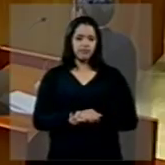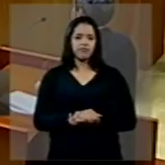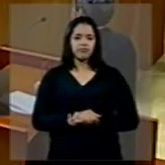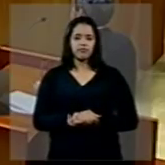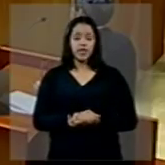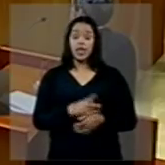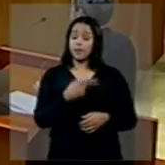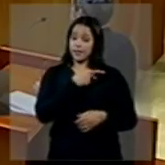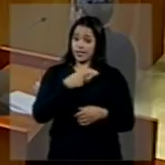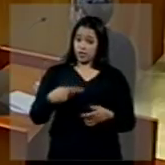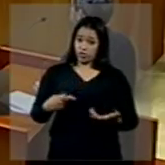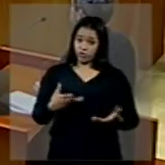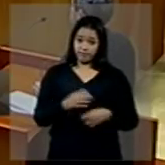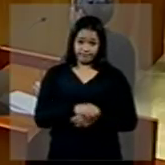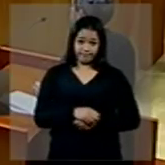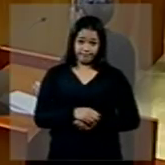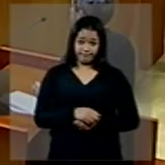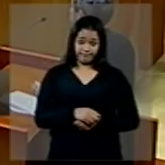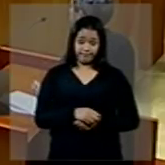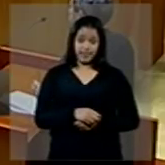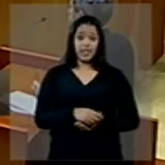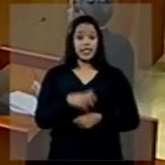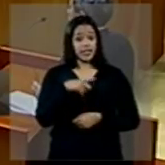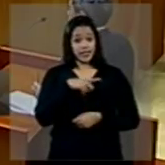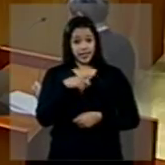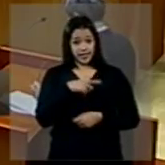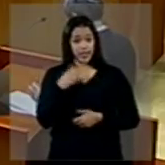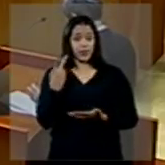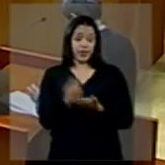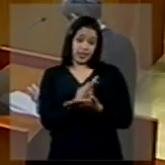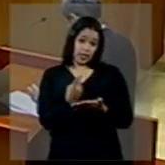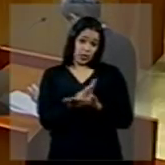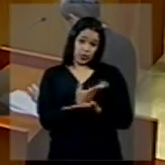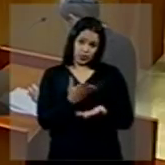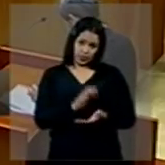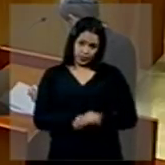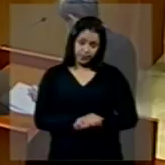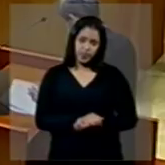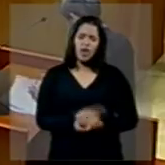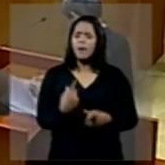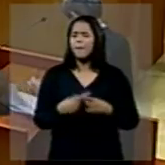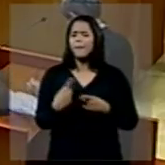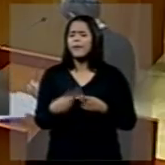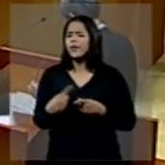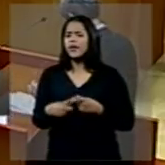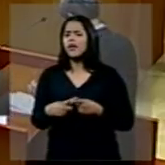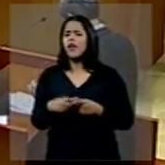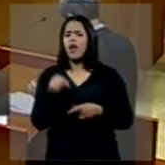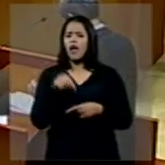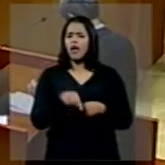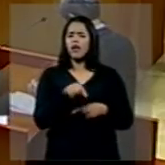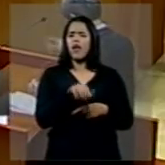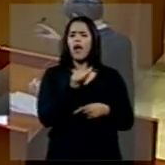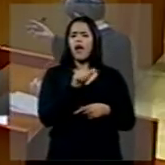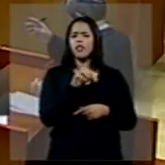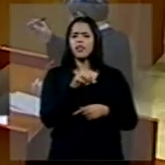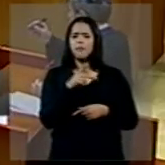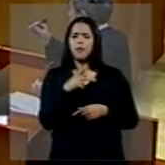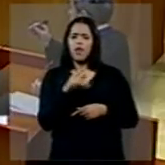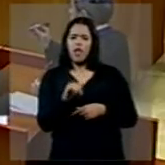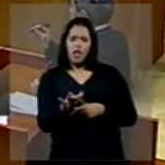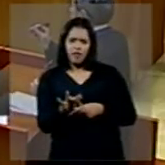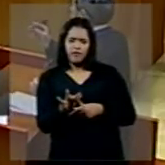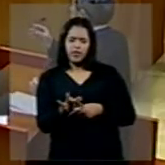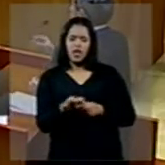furado. Está furado porque não se cogita aqui na DPF do